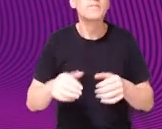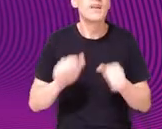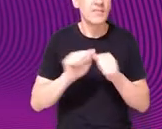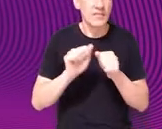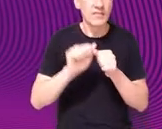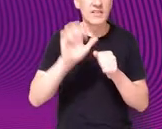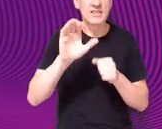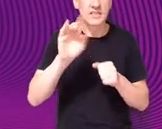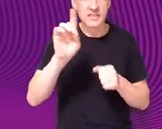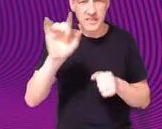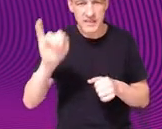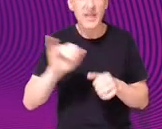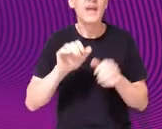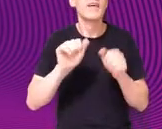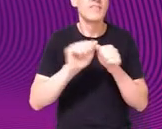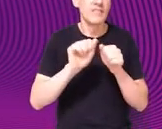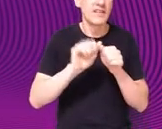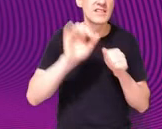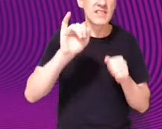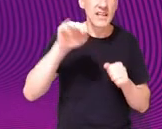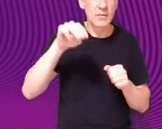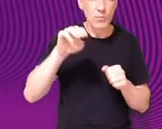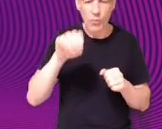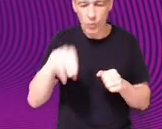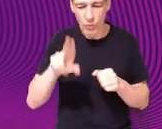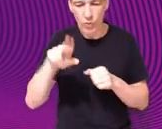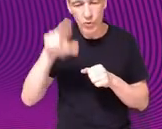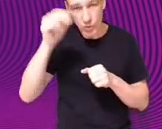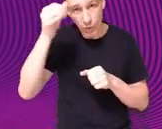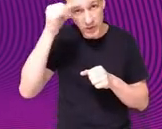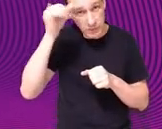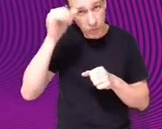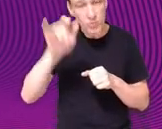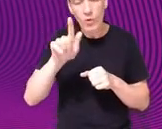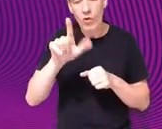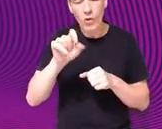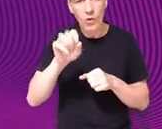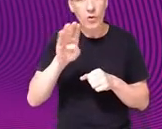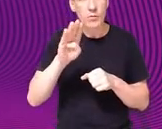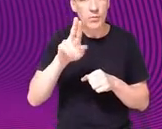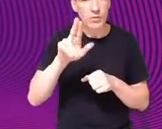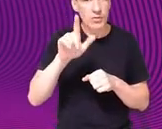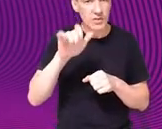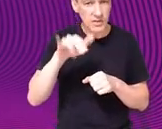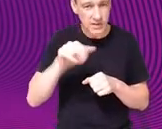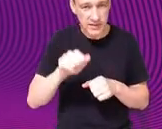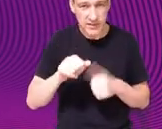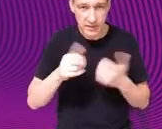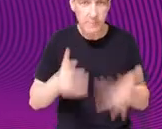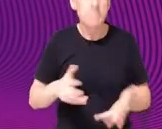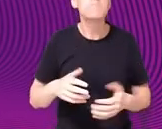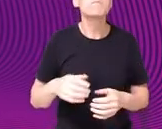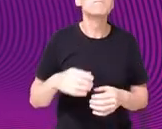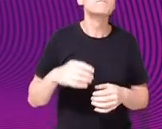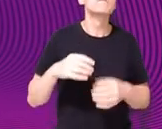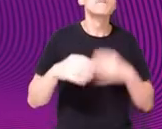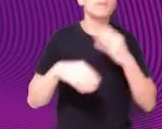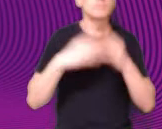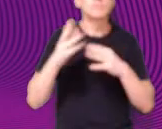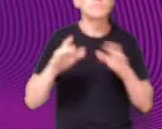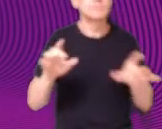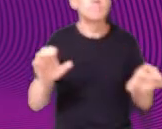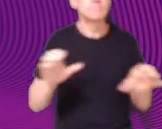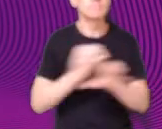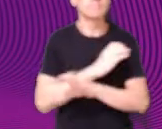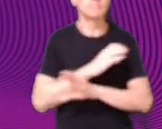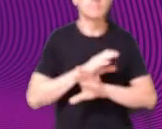vibudina, ela importa isso como uma carta de terapêutica off-label diretamente do Charité. O